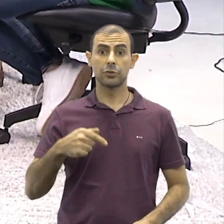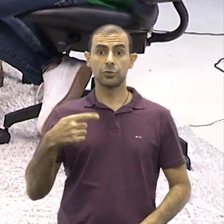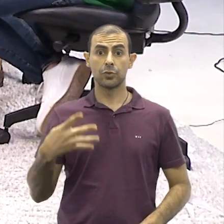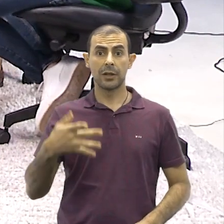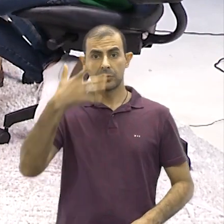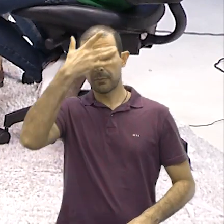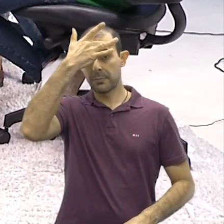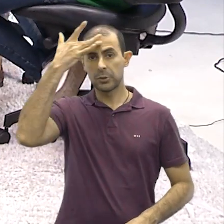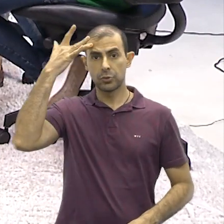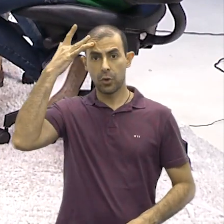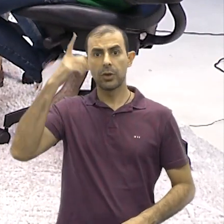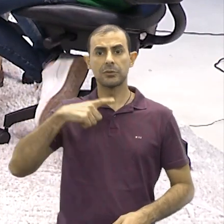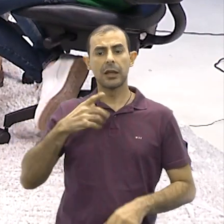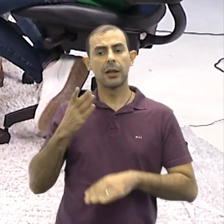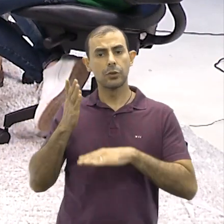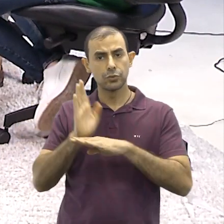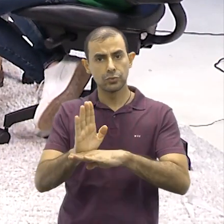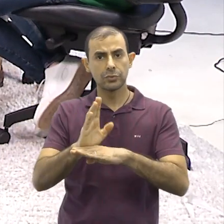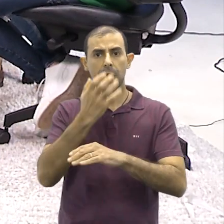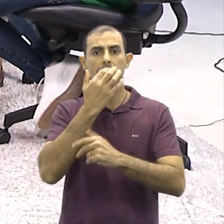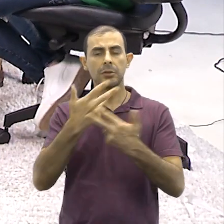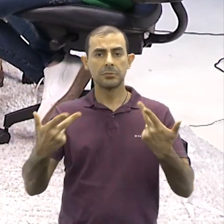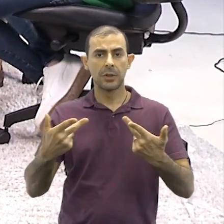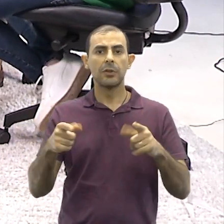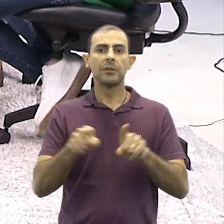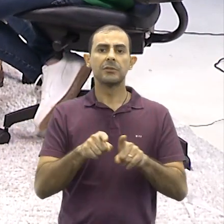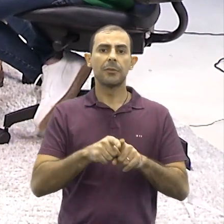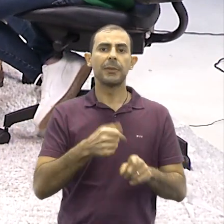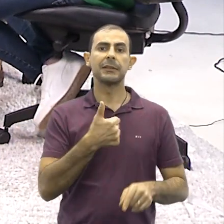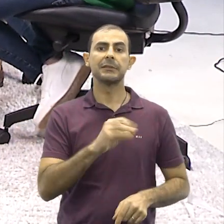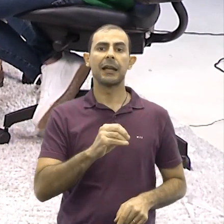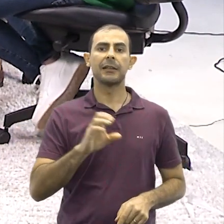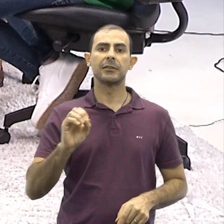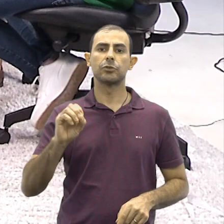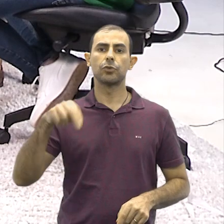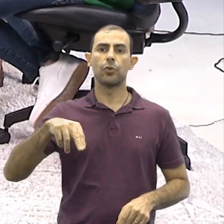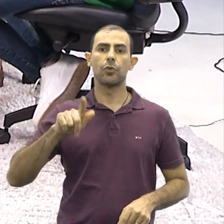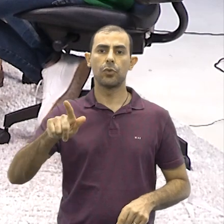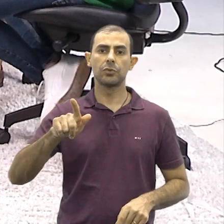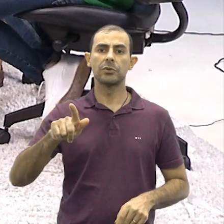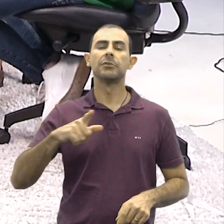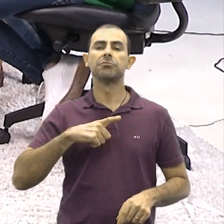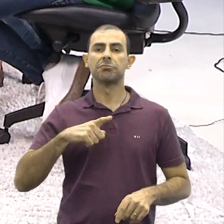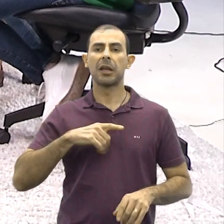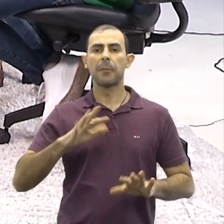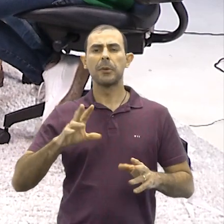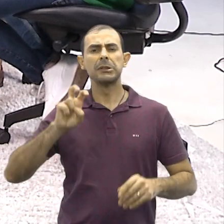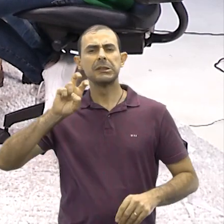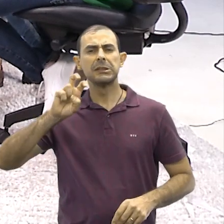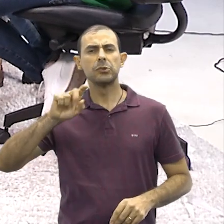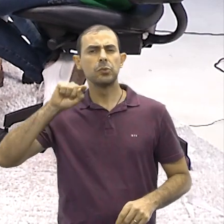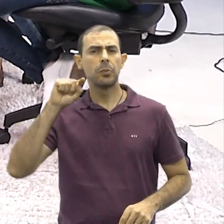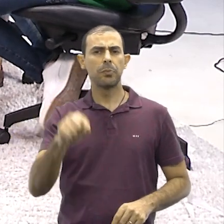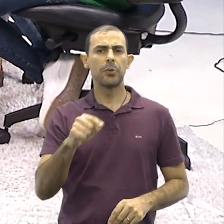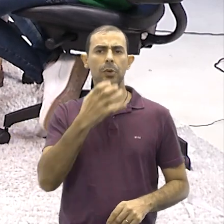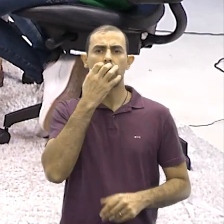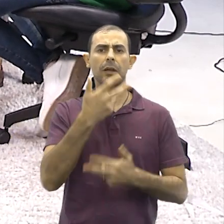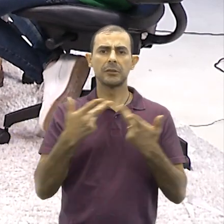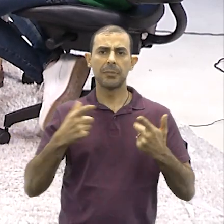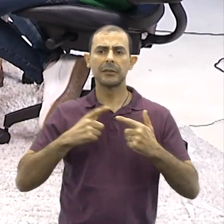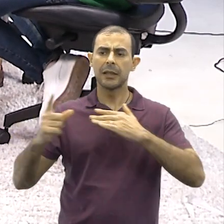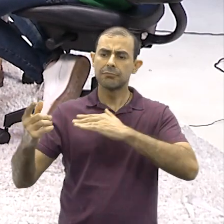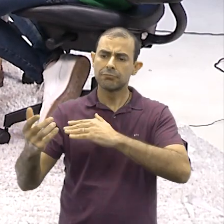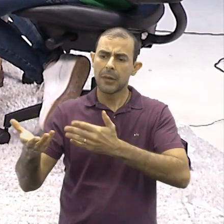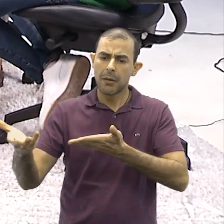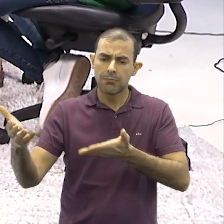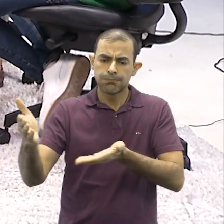protetores independentes e 10 ONGs. Somando todas, dá aproximadamente 5.500 animais abrigados por ONGs e protetores independentes. E